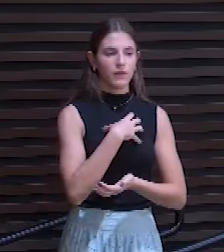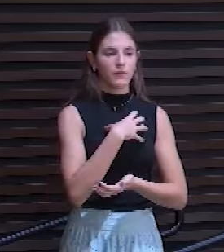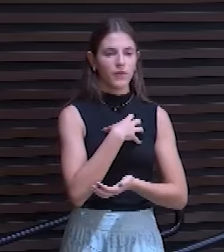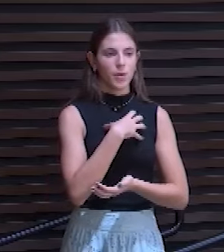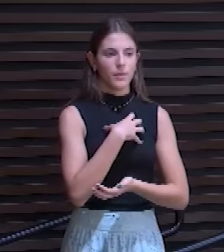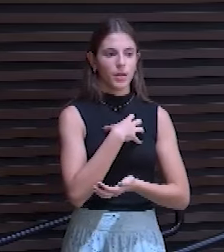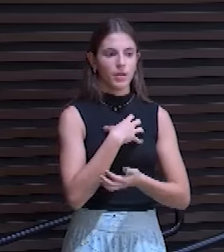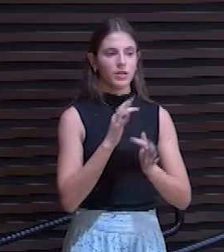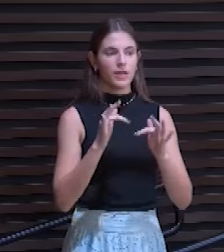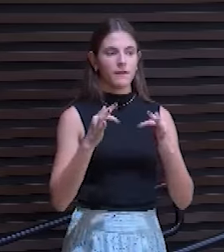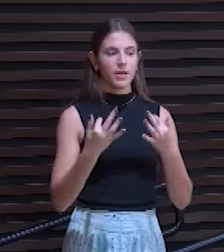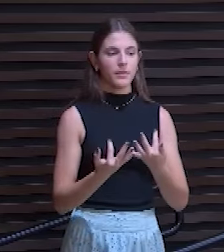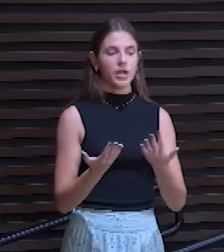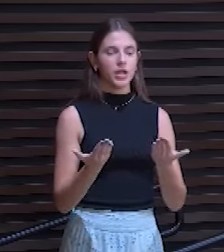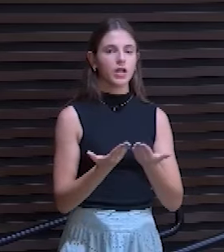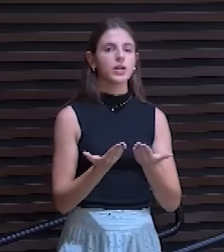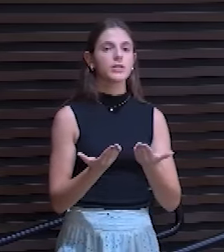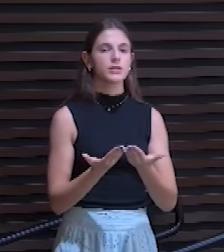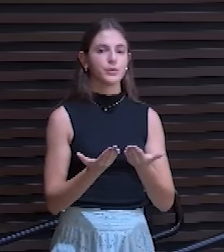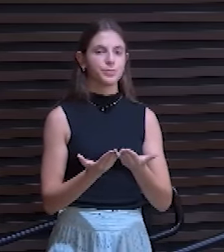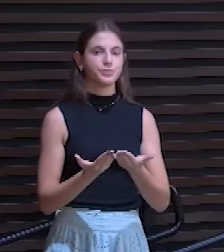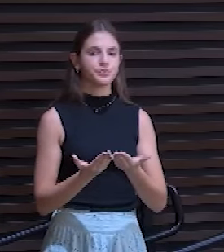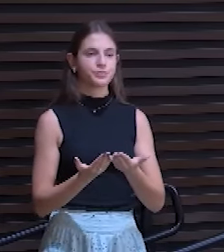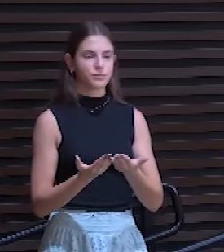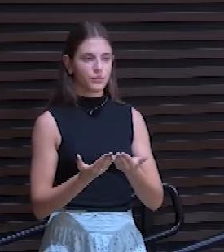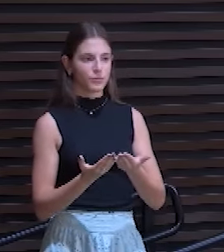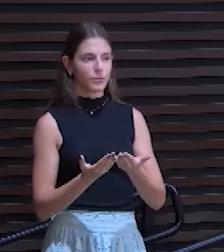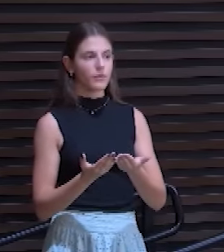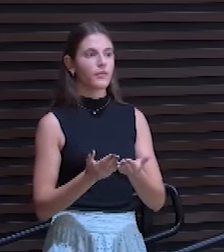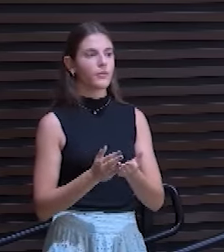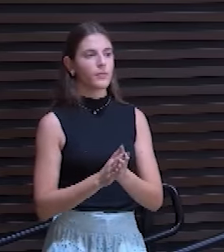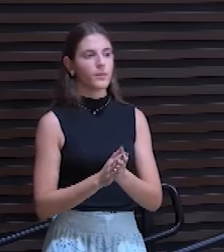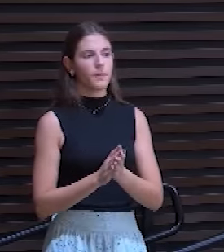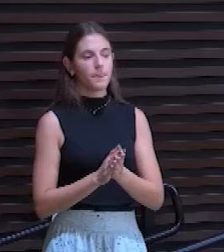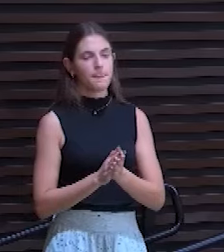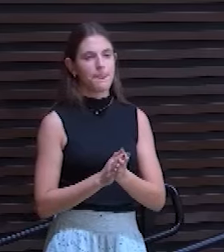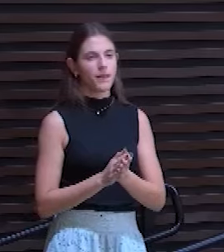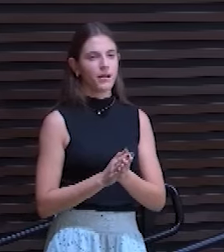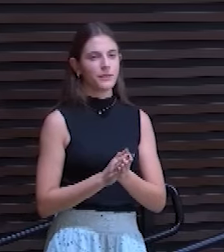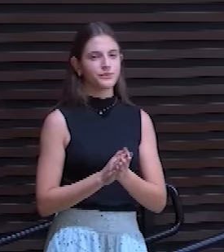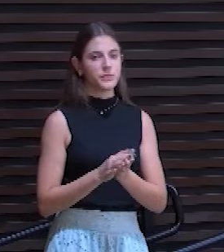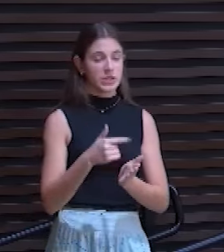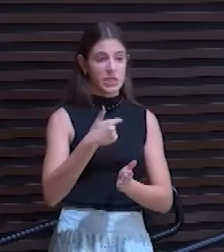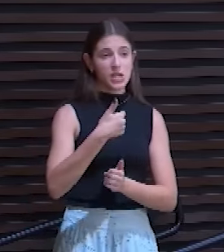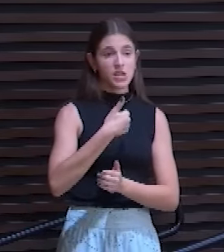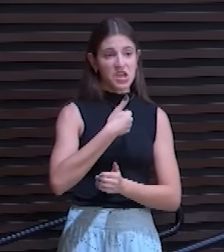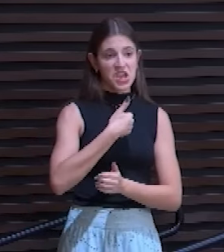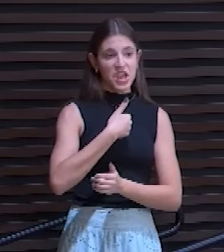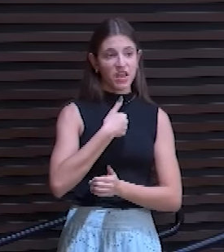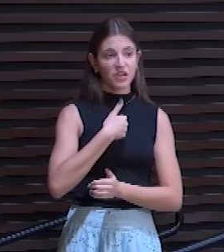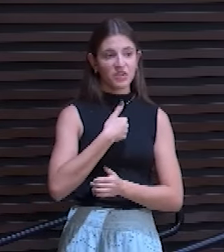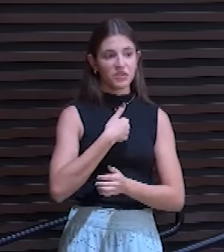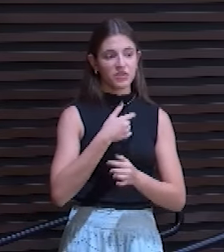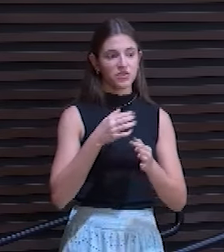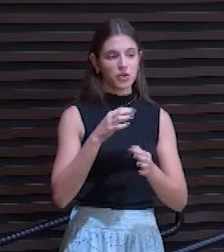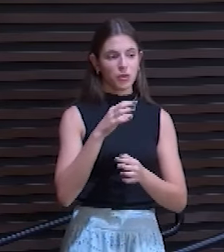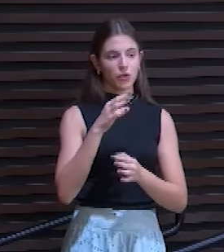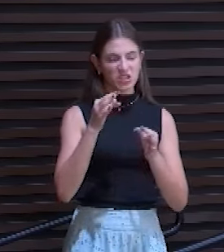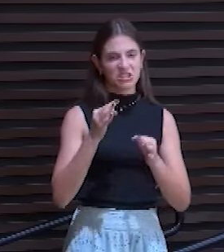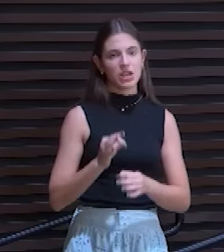aqui que coisa séria que esse homem está dizendo. Vou repetir para você. estou profundamente